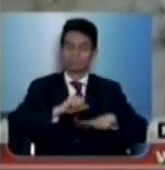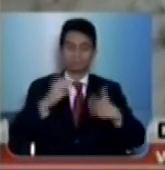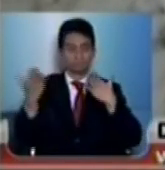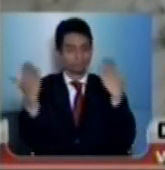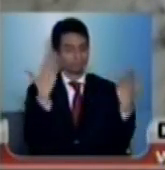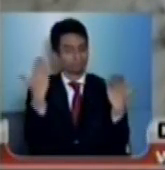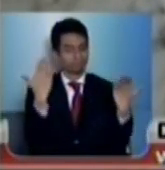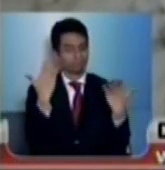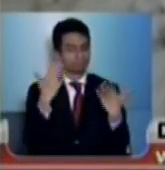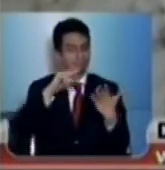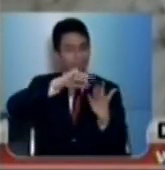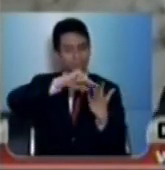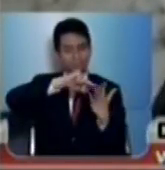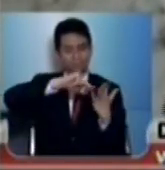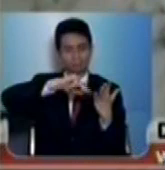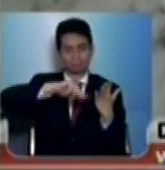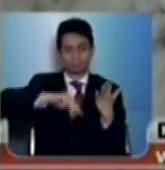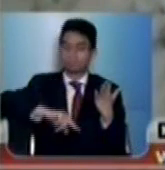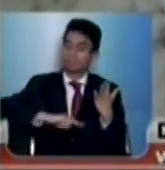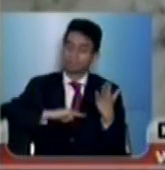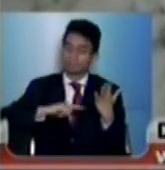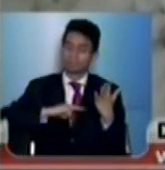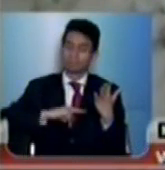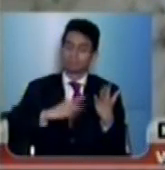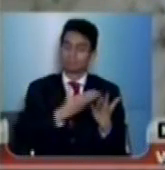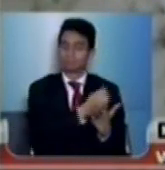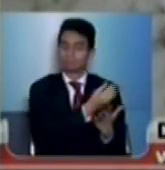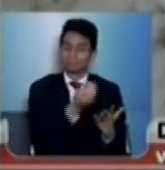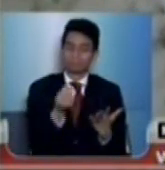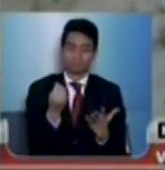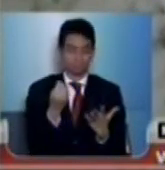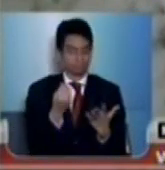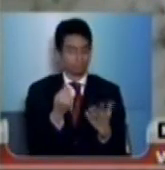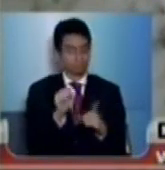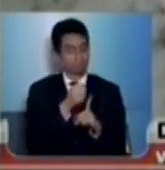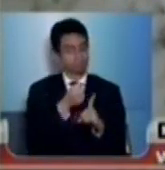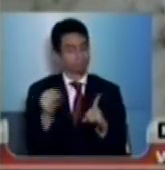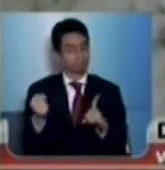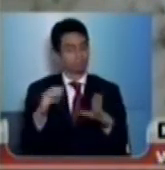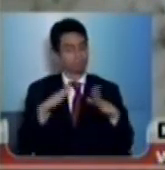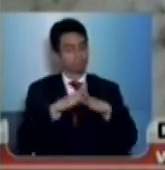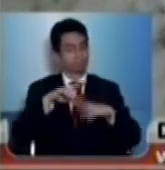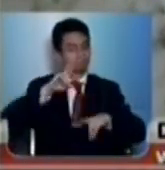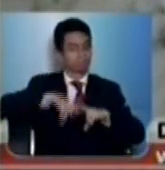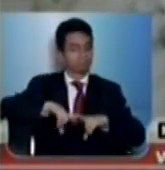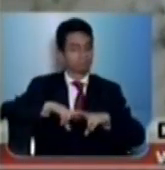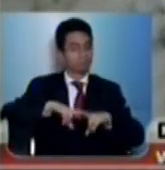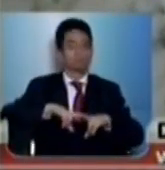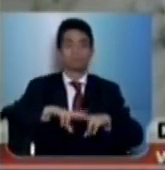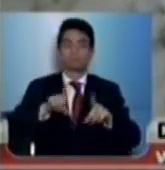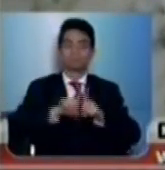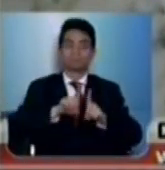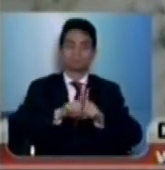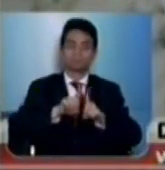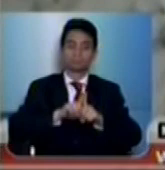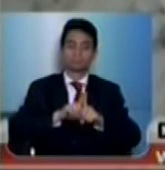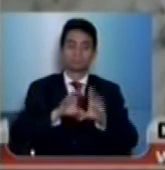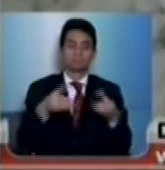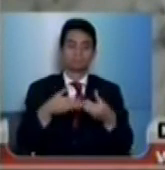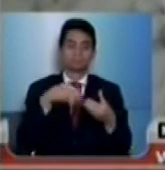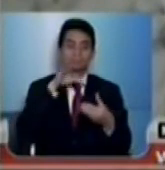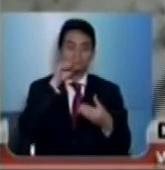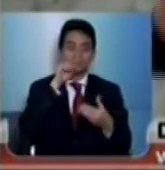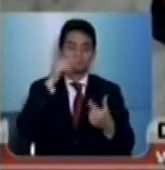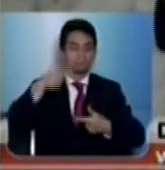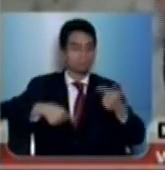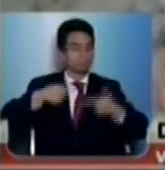psicológicas psiquiátricas ou seja o servidores do sistema prisional assim também como servidores da Segurança